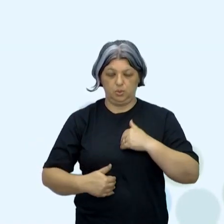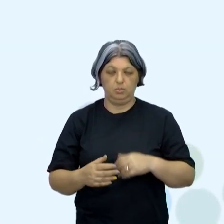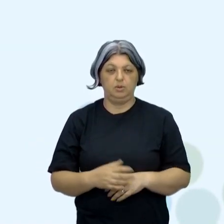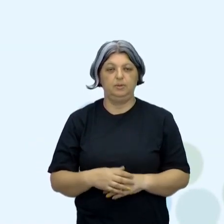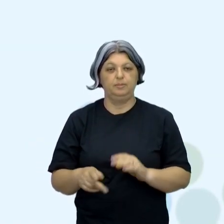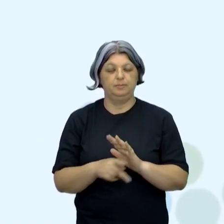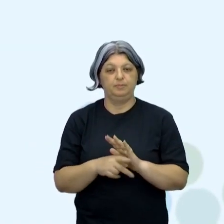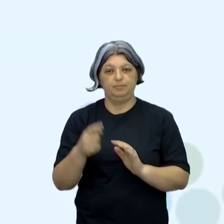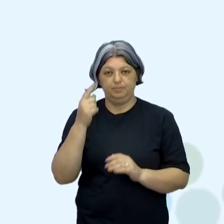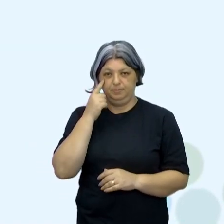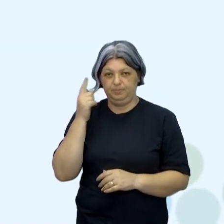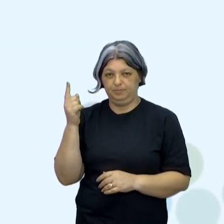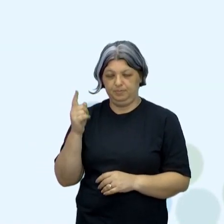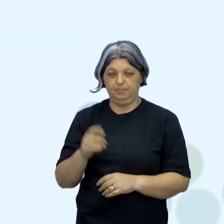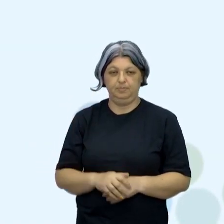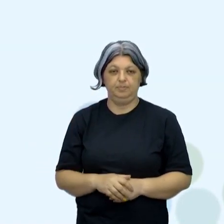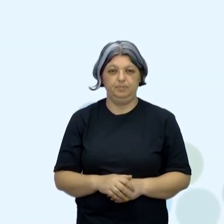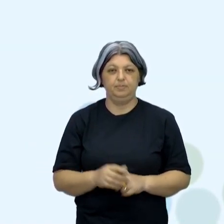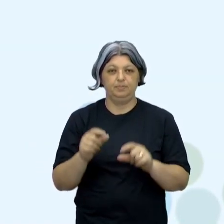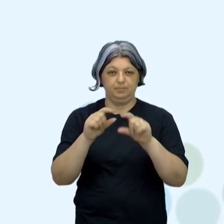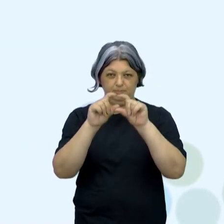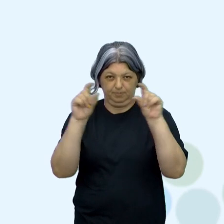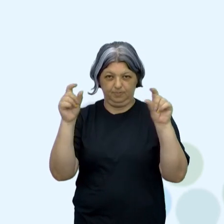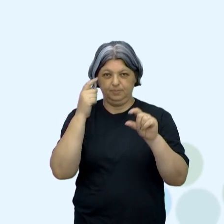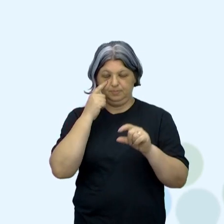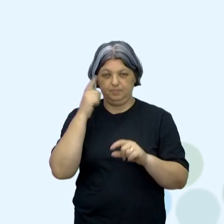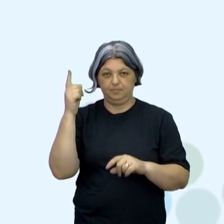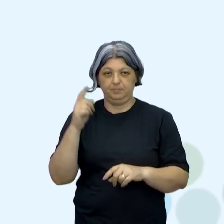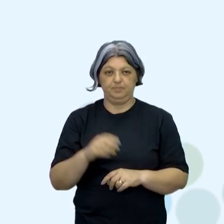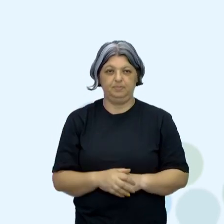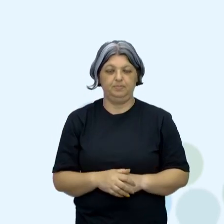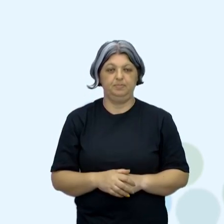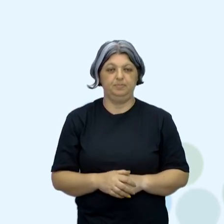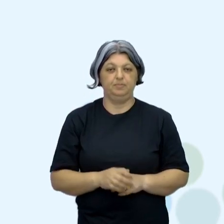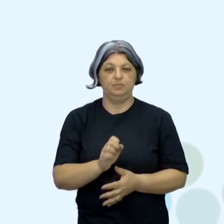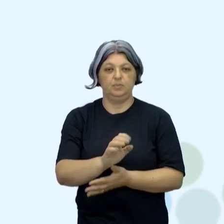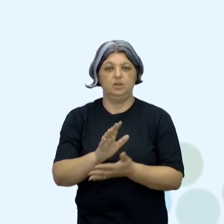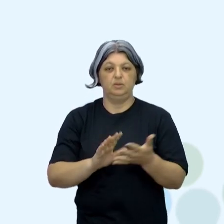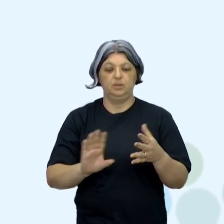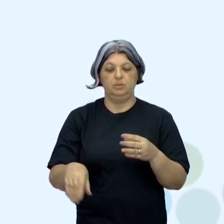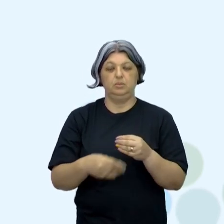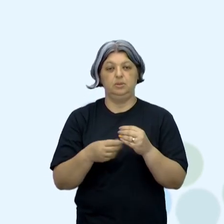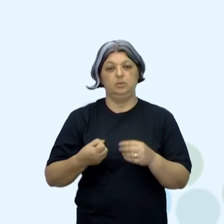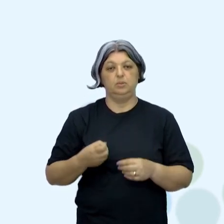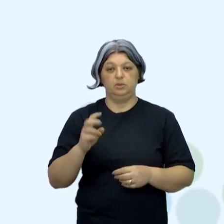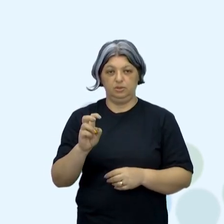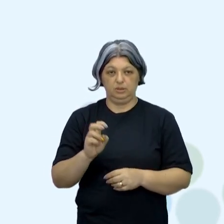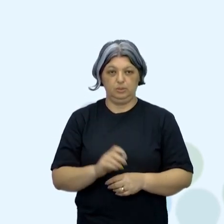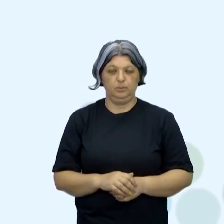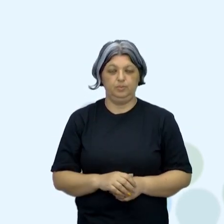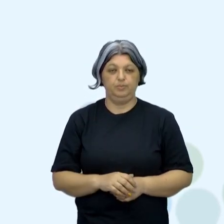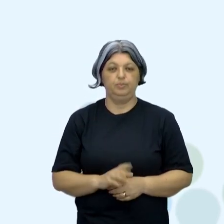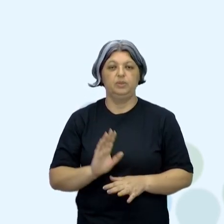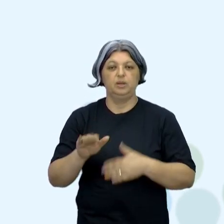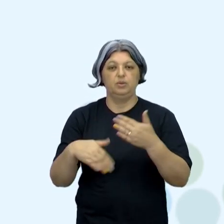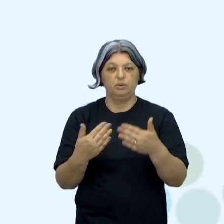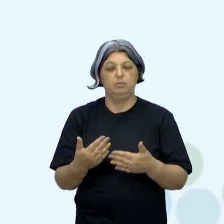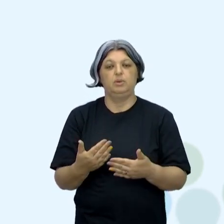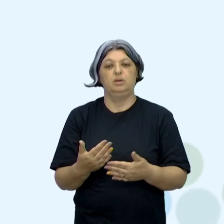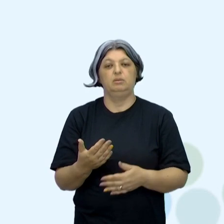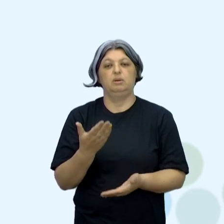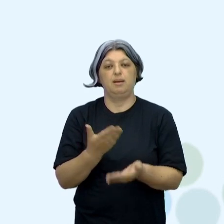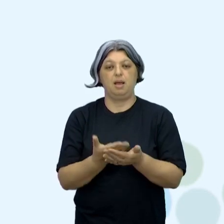componente aparece lá na parte superior e estamos como? Na atividade integrada de número 5.